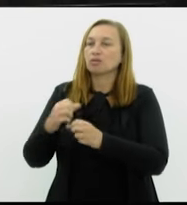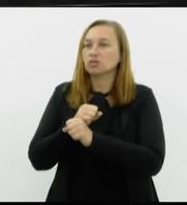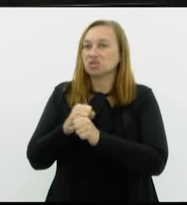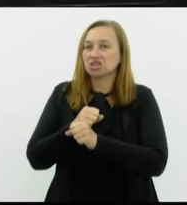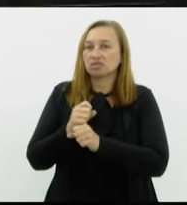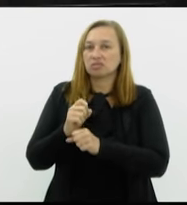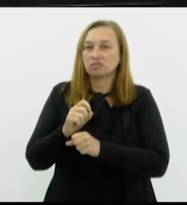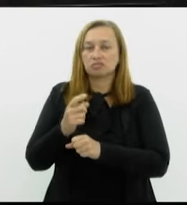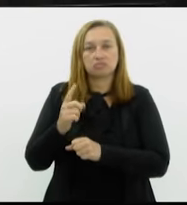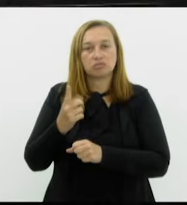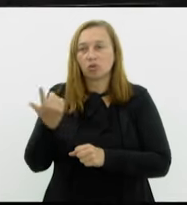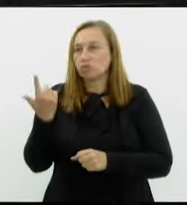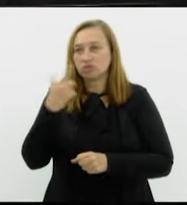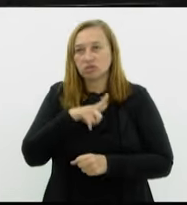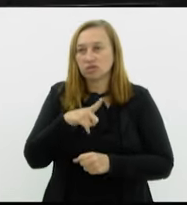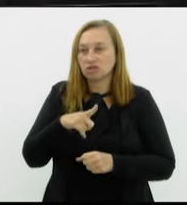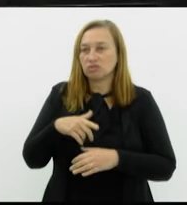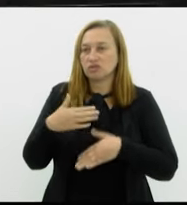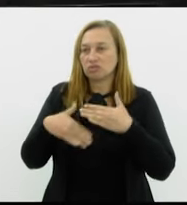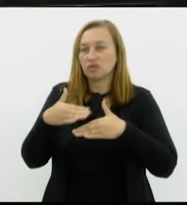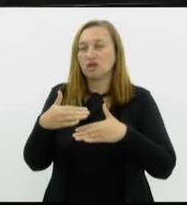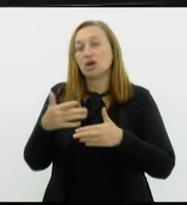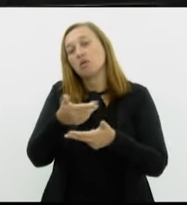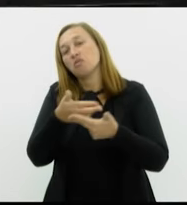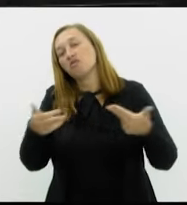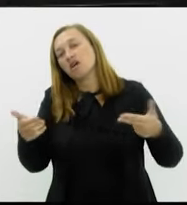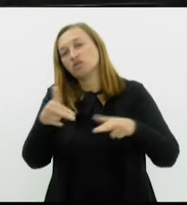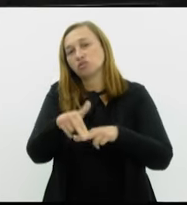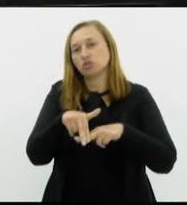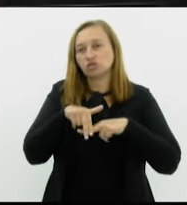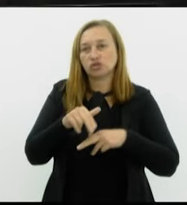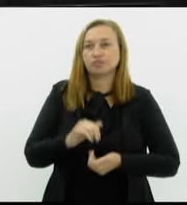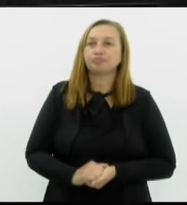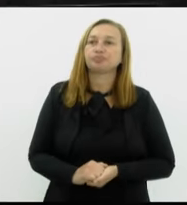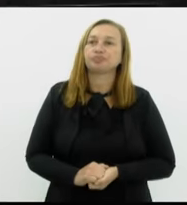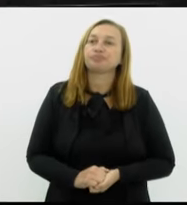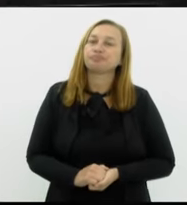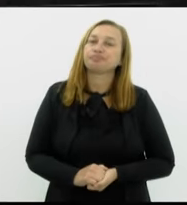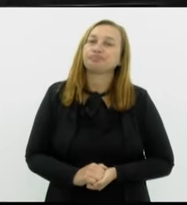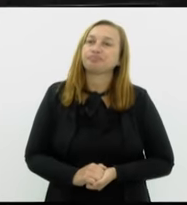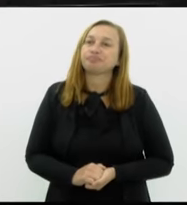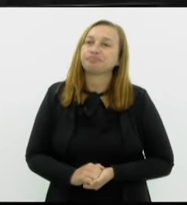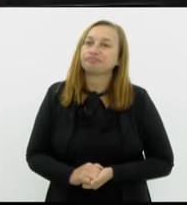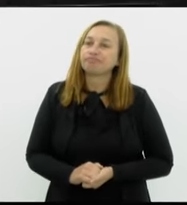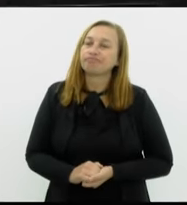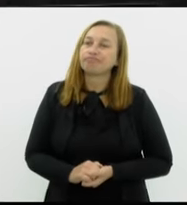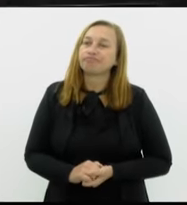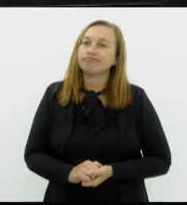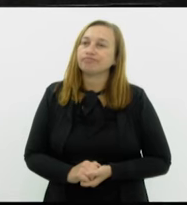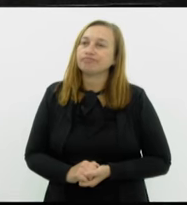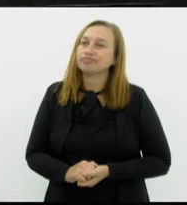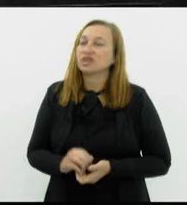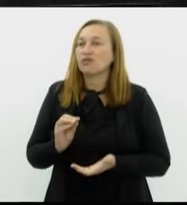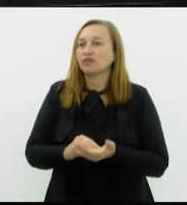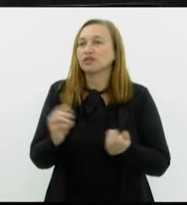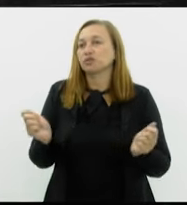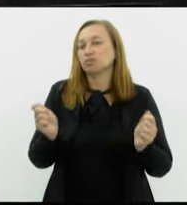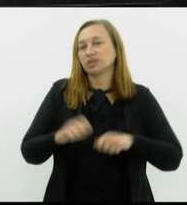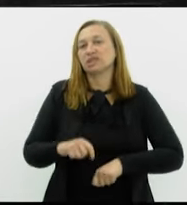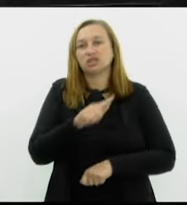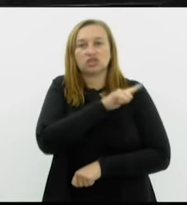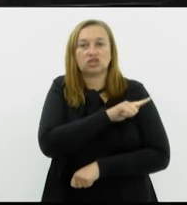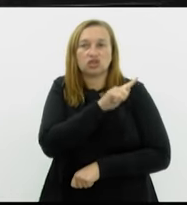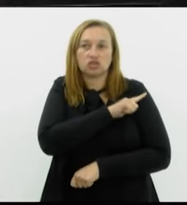certo, por diversos motivos, inclusive de incompetência de